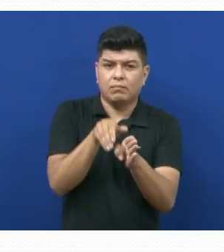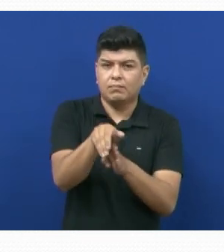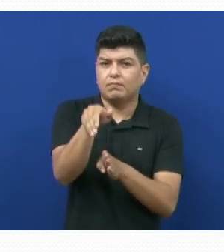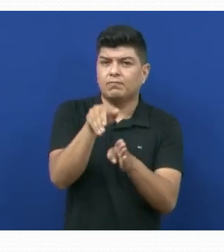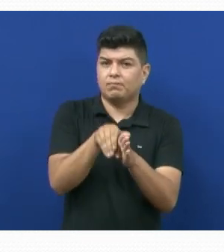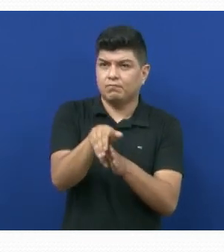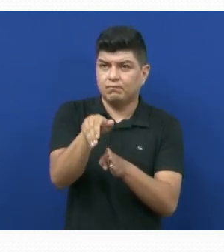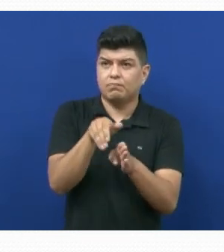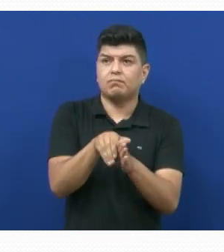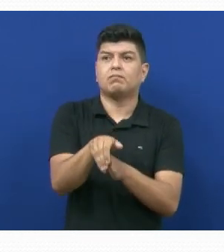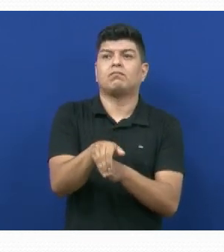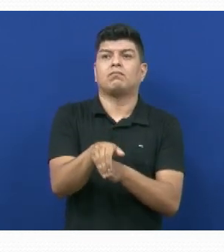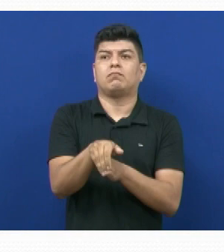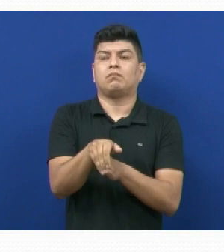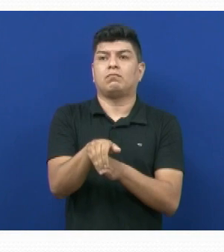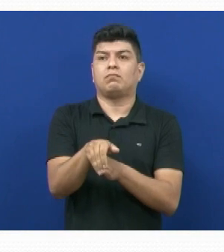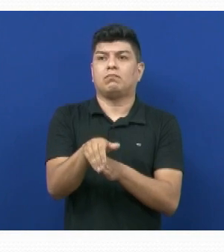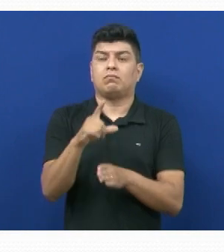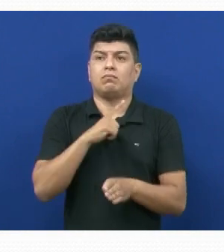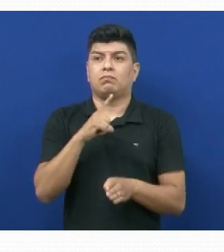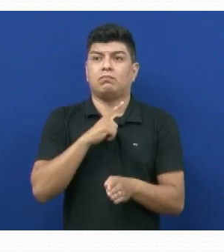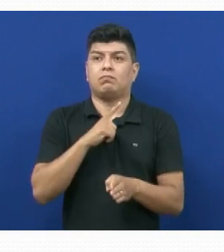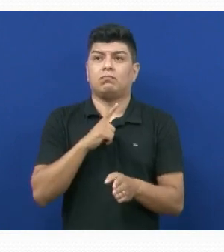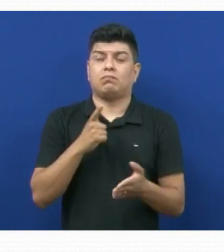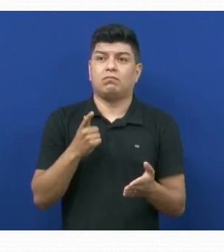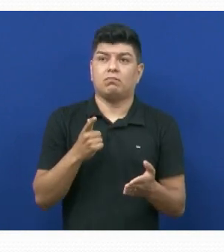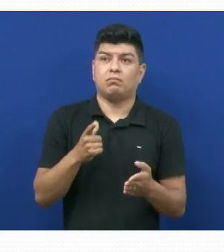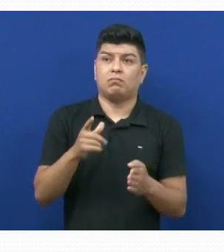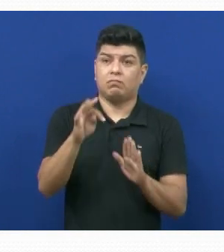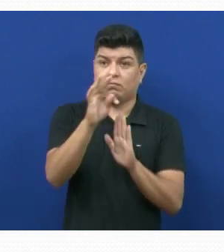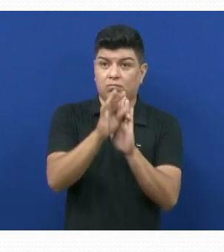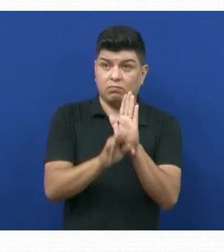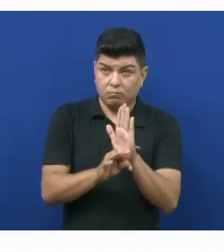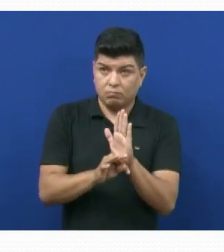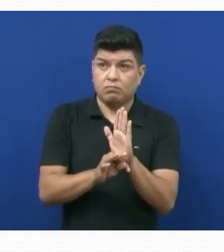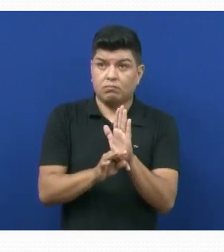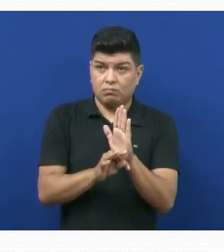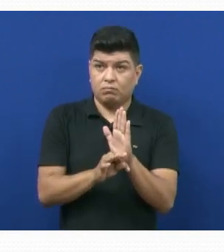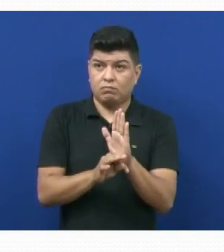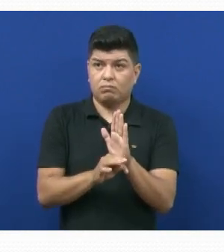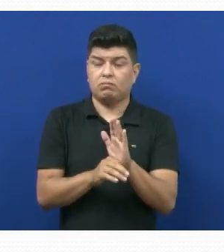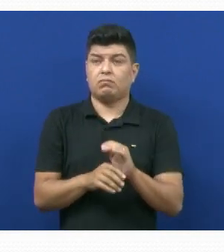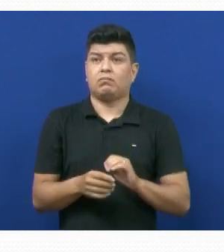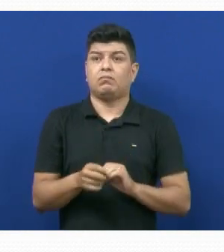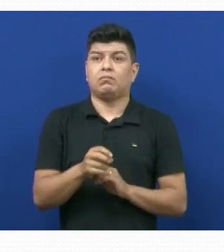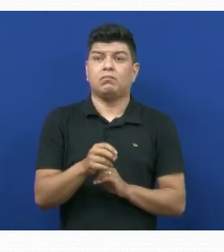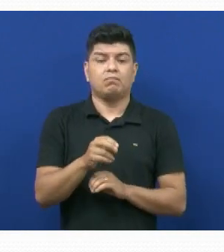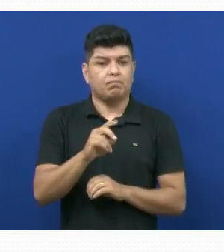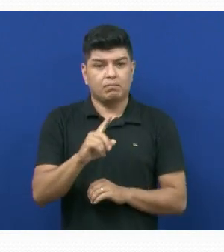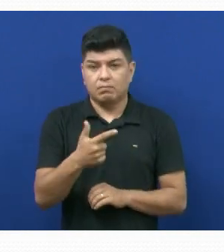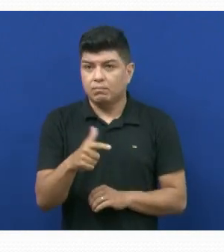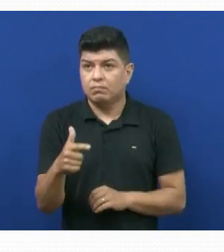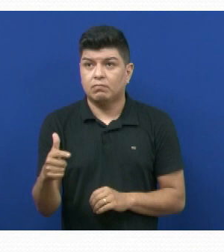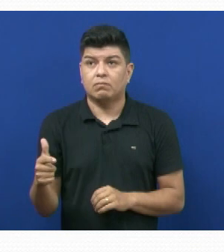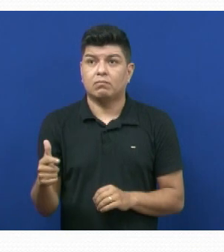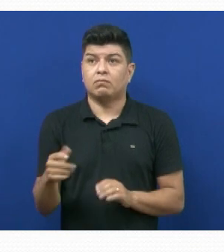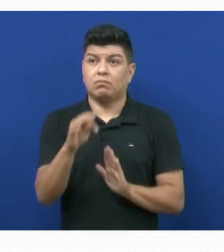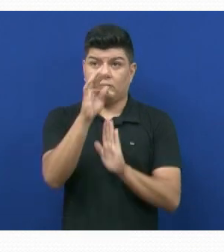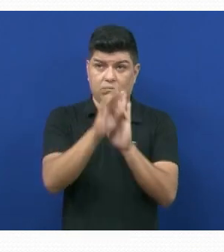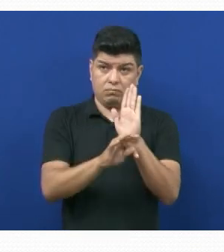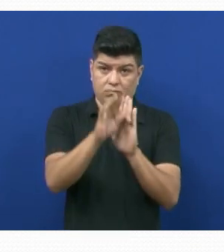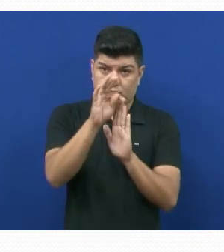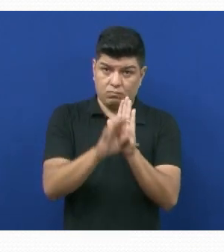dar orientações. Existe, portanto, um texto puramente injuntivo? Não. Nós não temos um